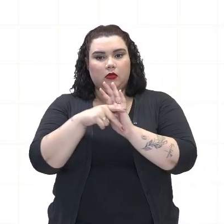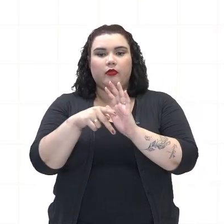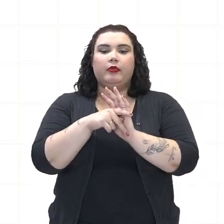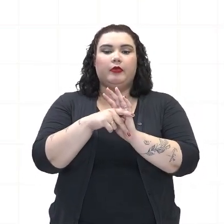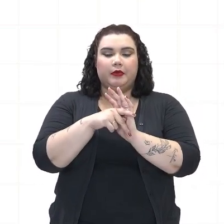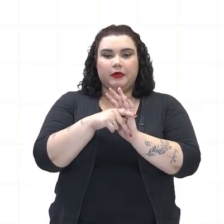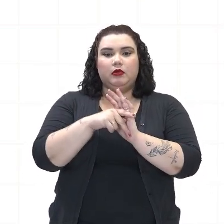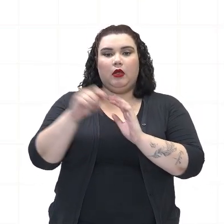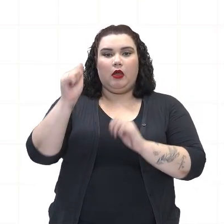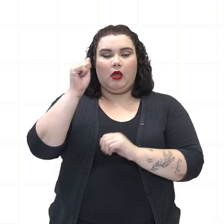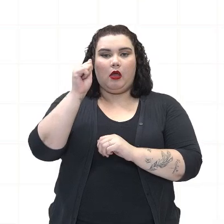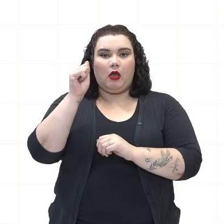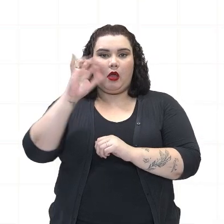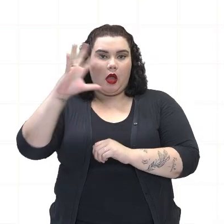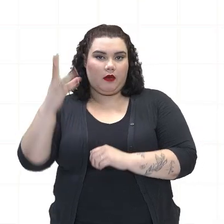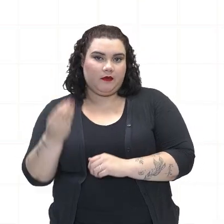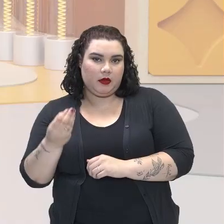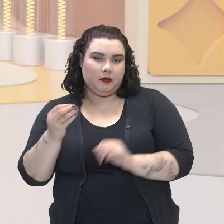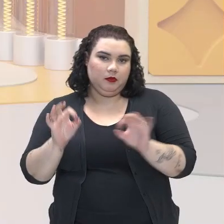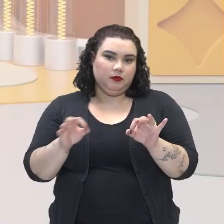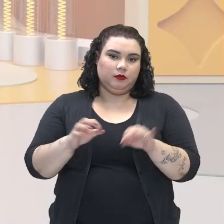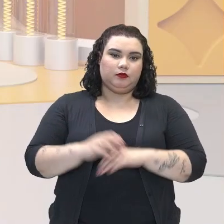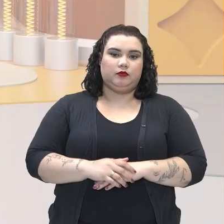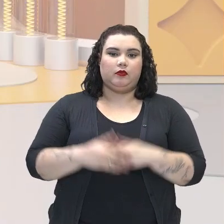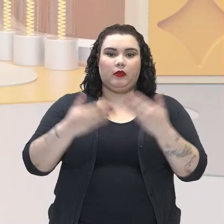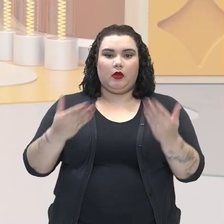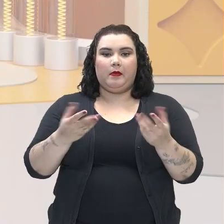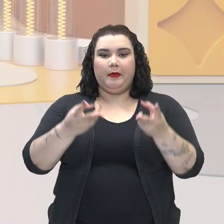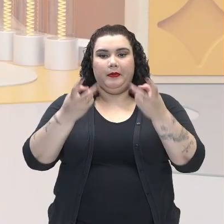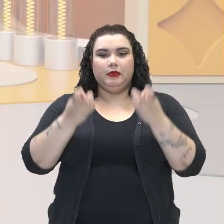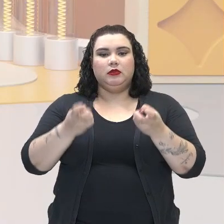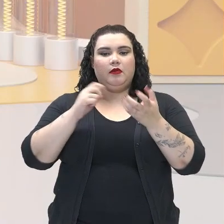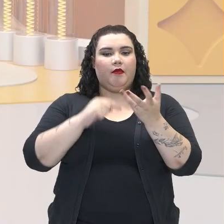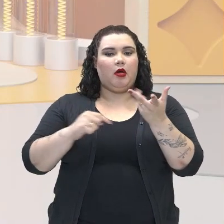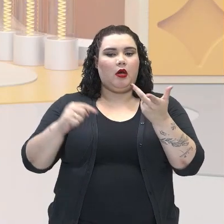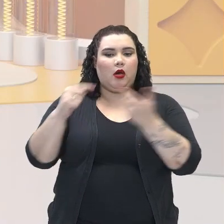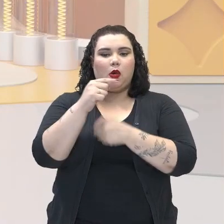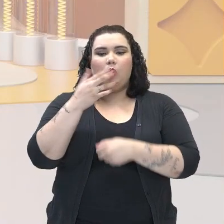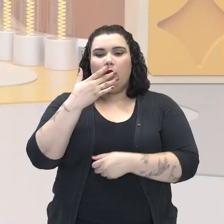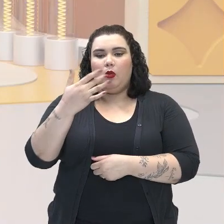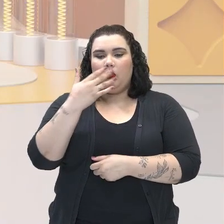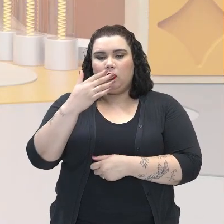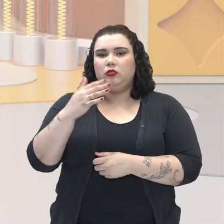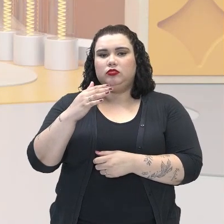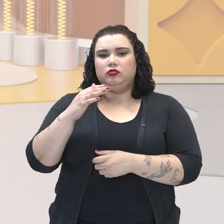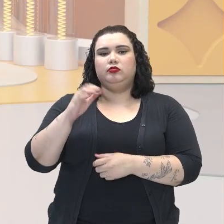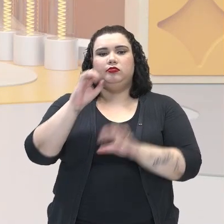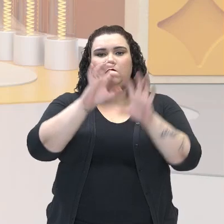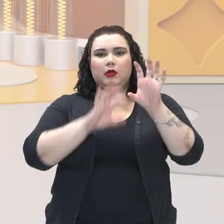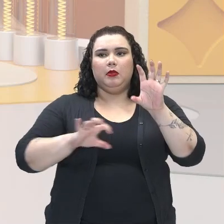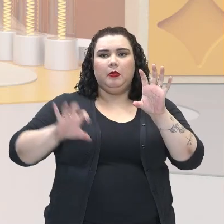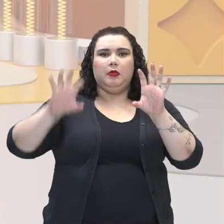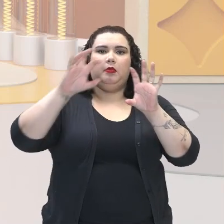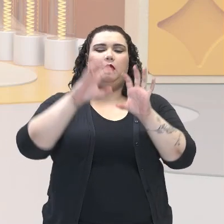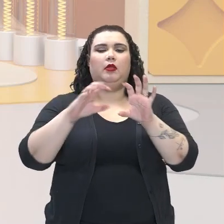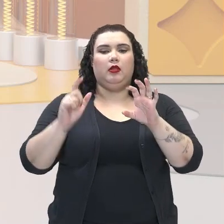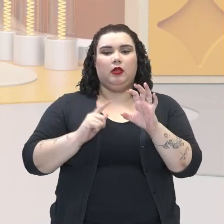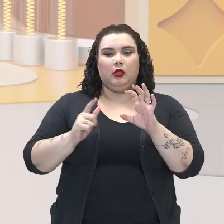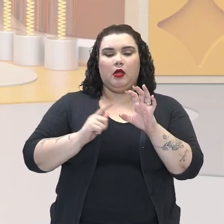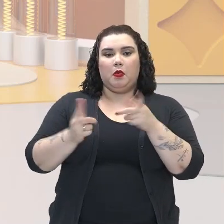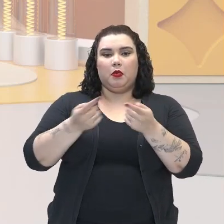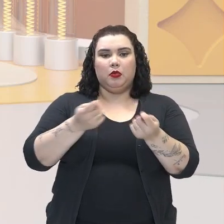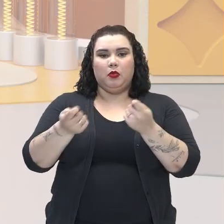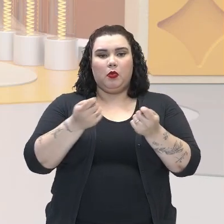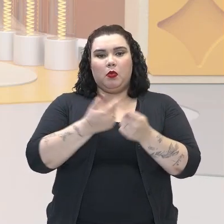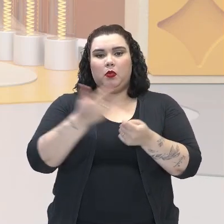continente africano. Então a gente observa todas essas cores representando alguma área que era dominada por algum